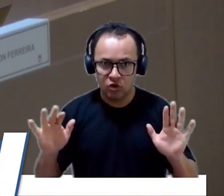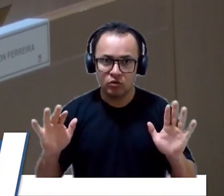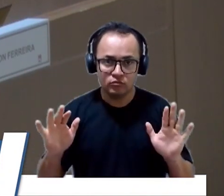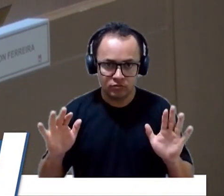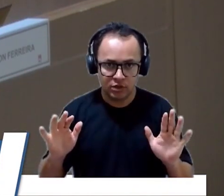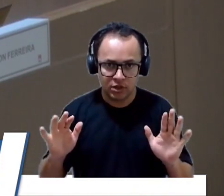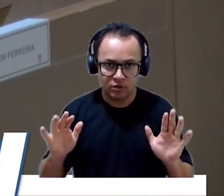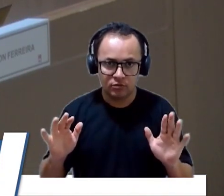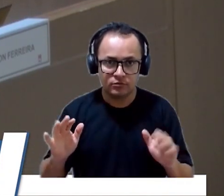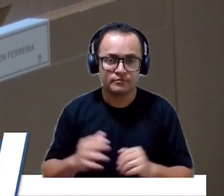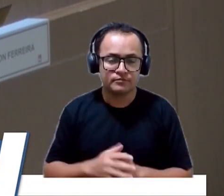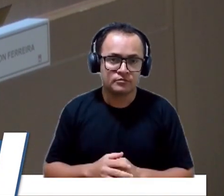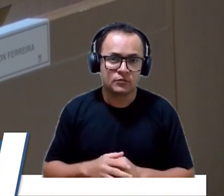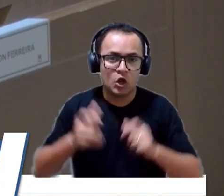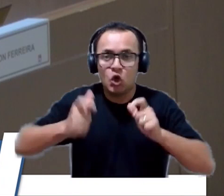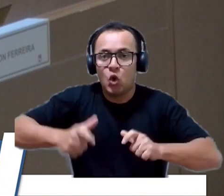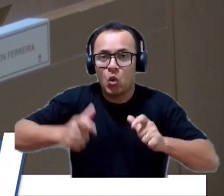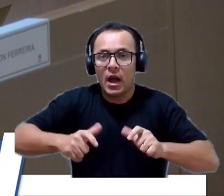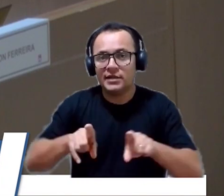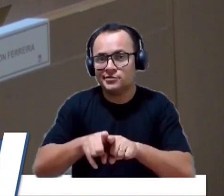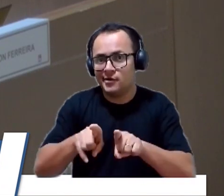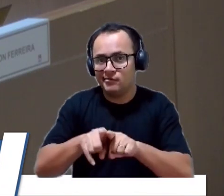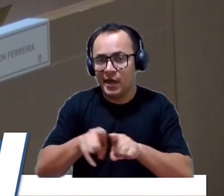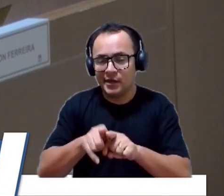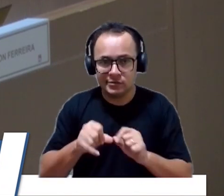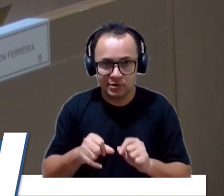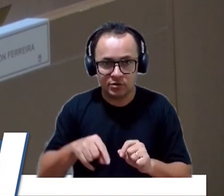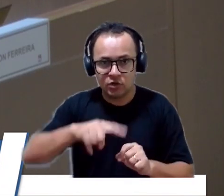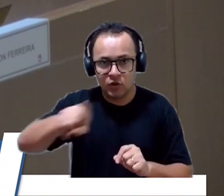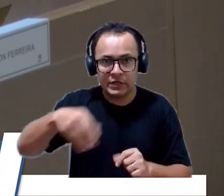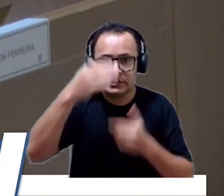foi dito na moção, mas a gente agradece